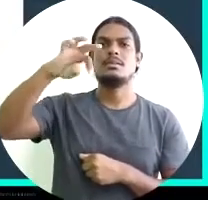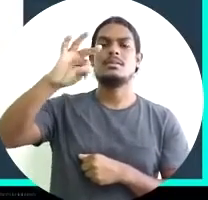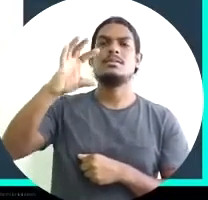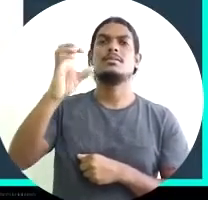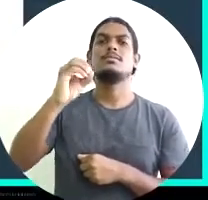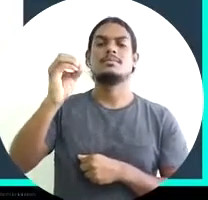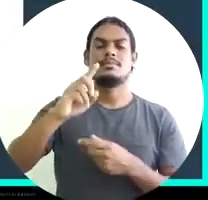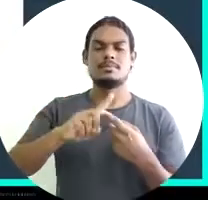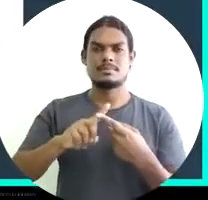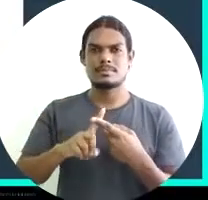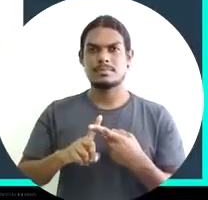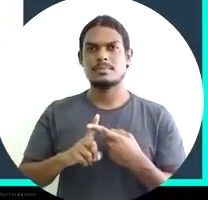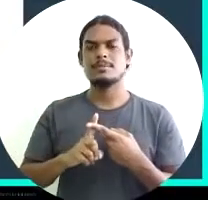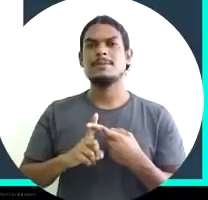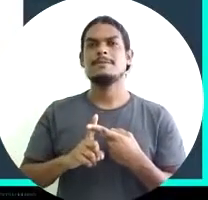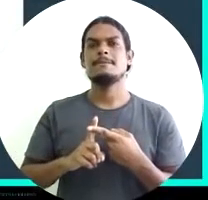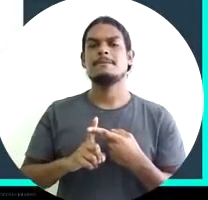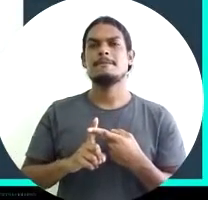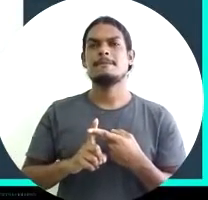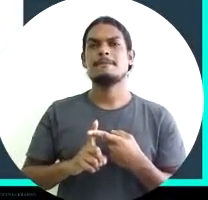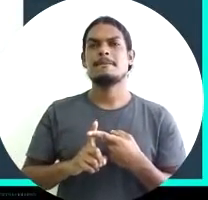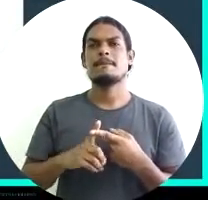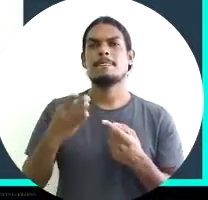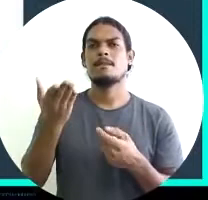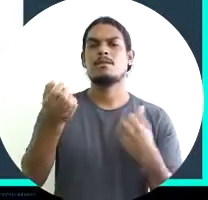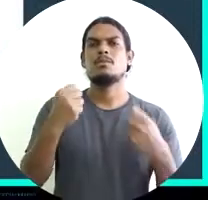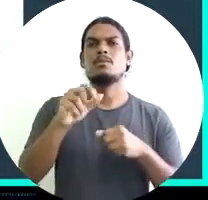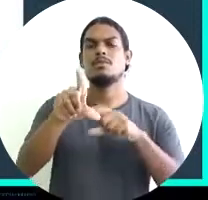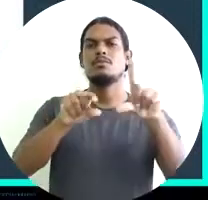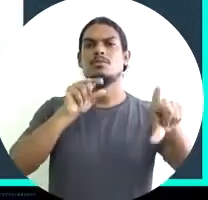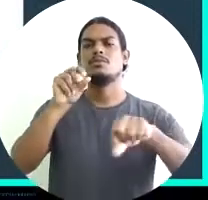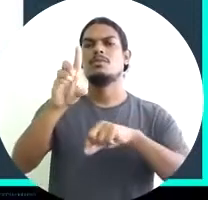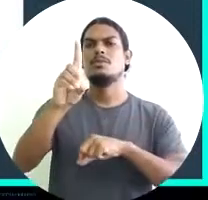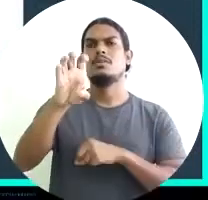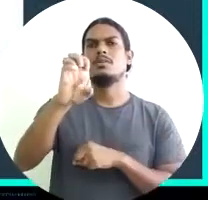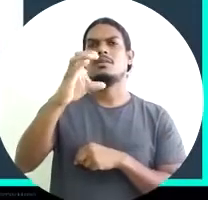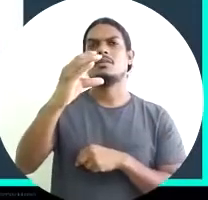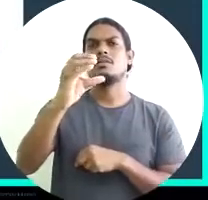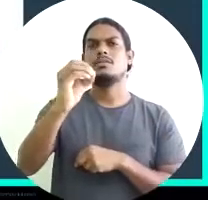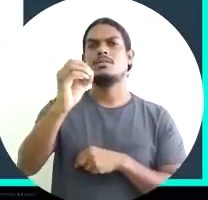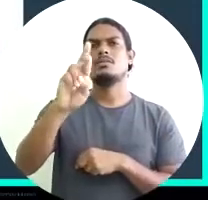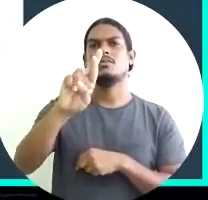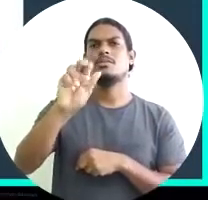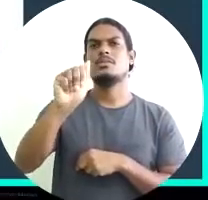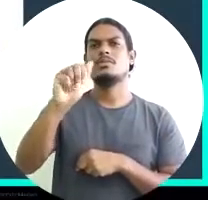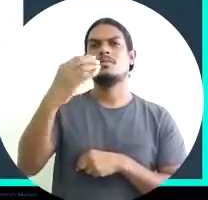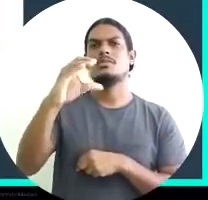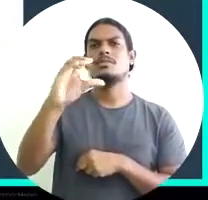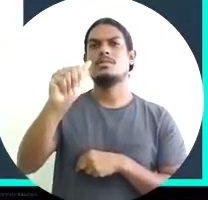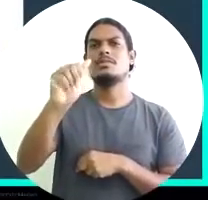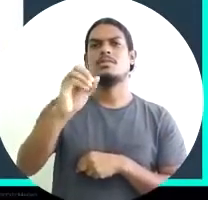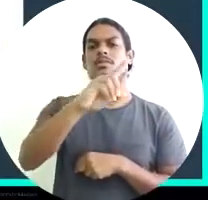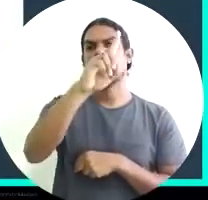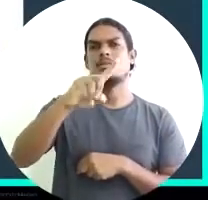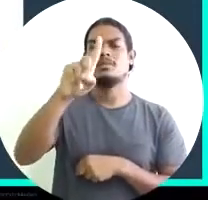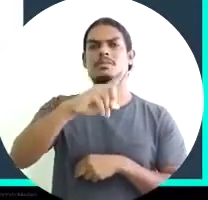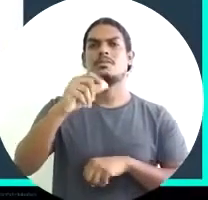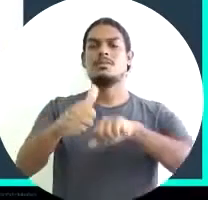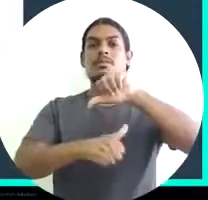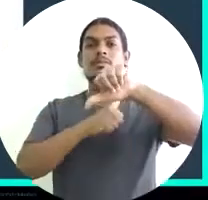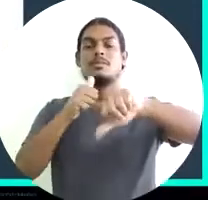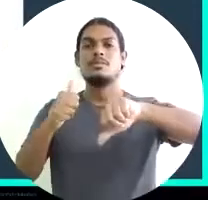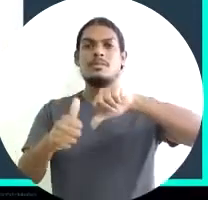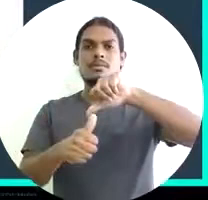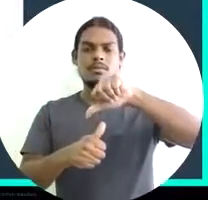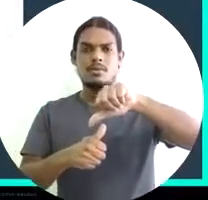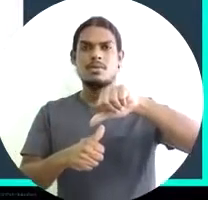de alinhamento. Você pode definir a decoração através de text decoration. Transform, que